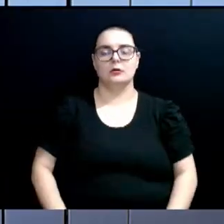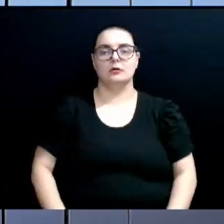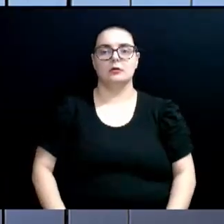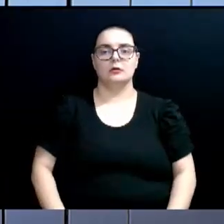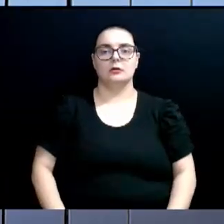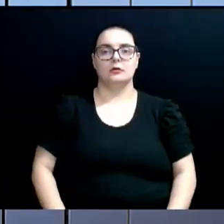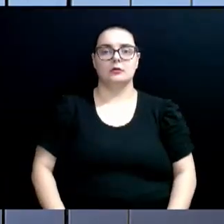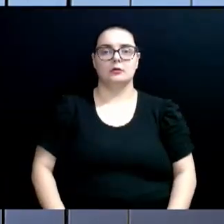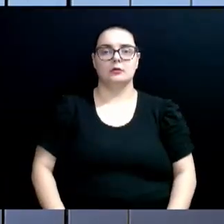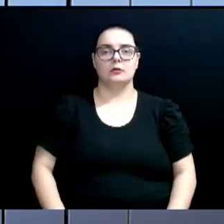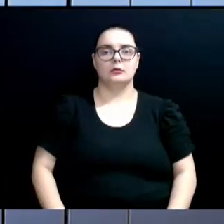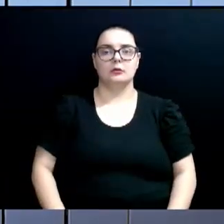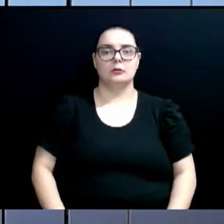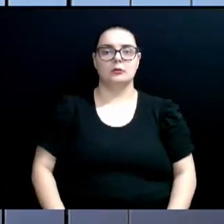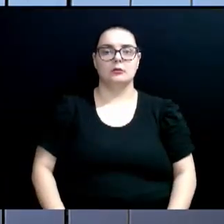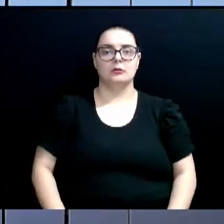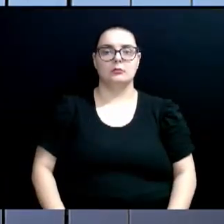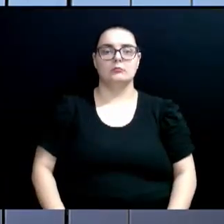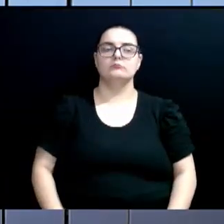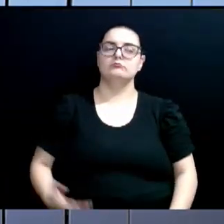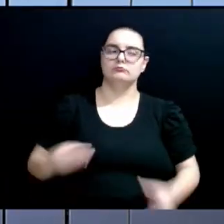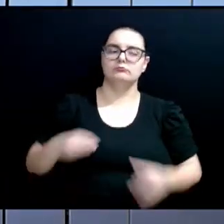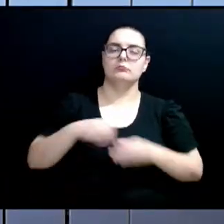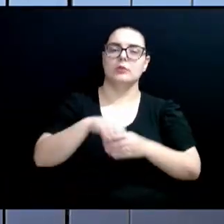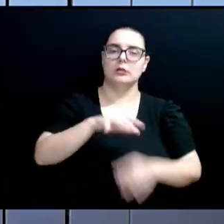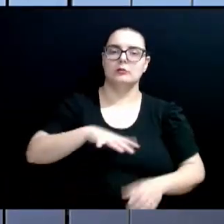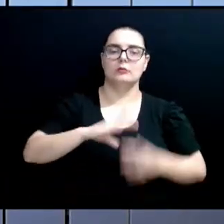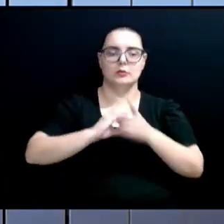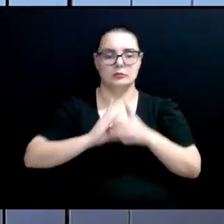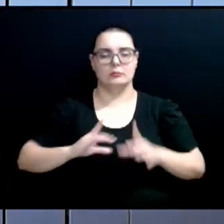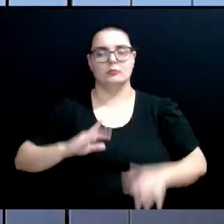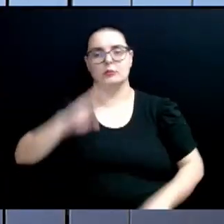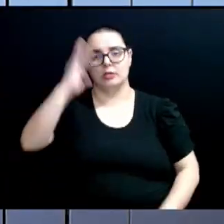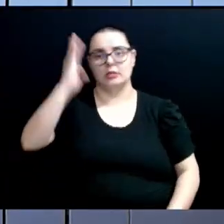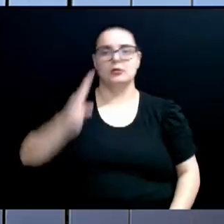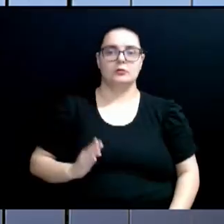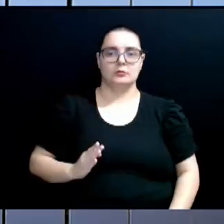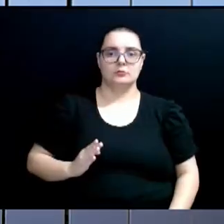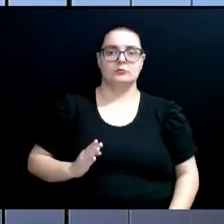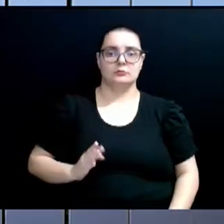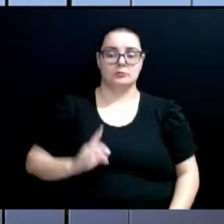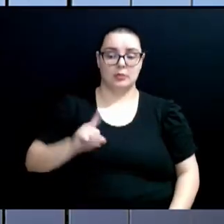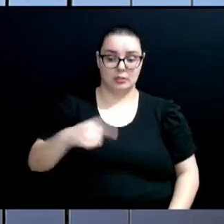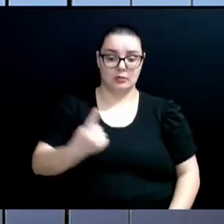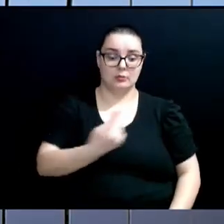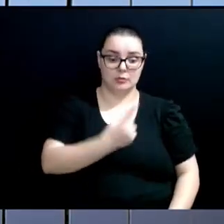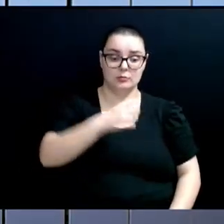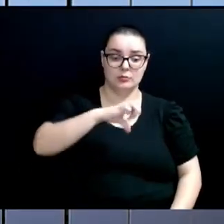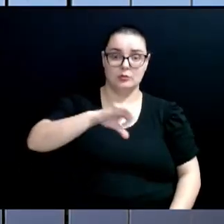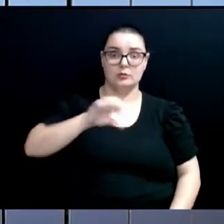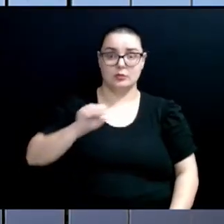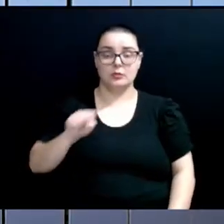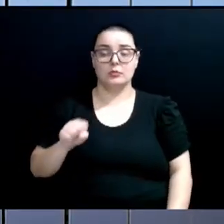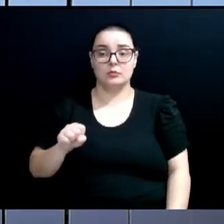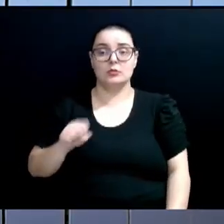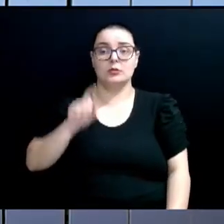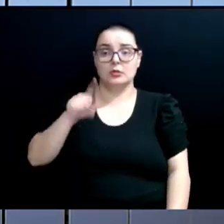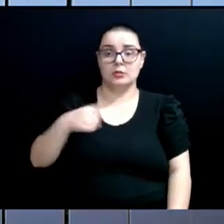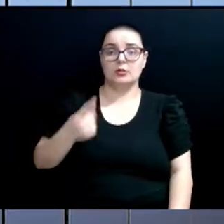Mas, pelo menos dentro do campo democrático brasileiro, após 88, após anos